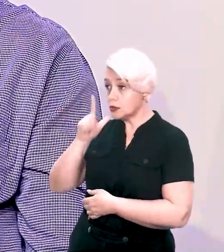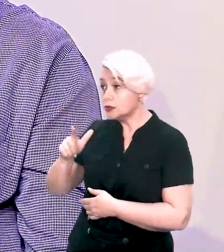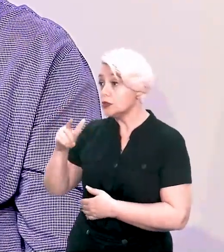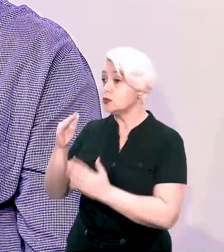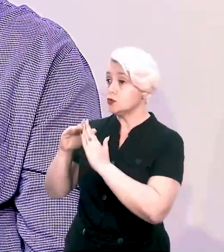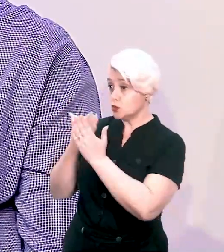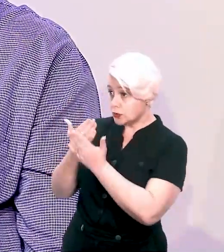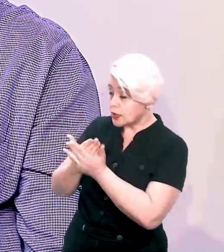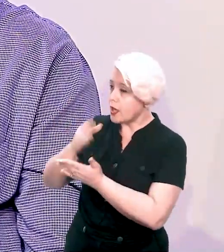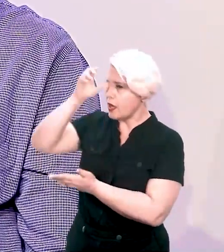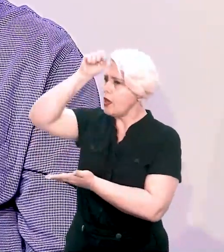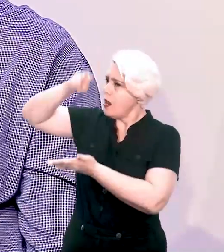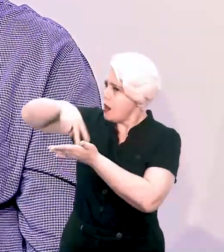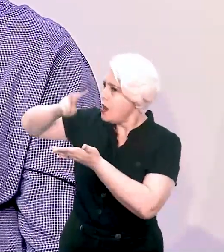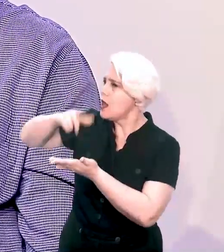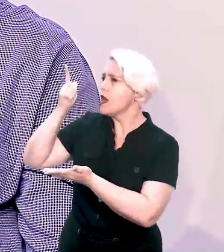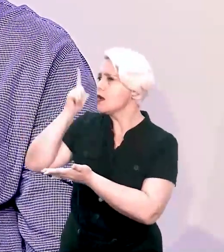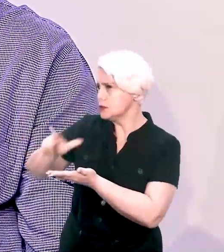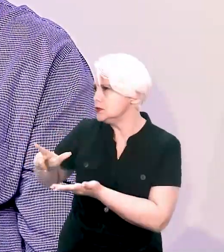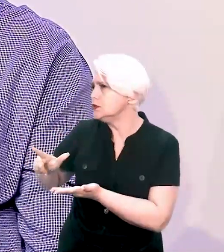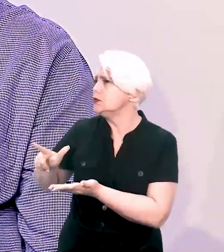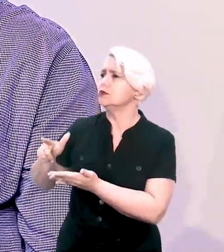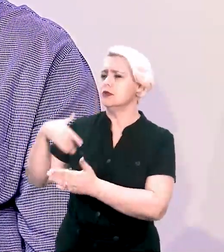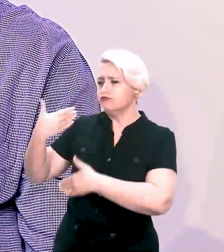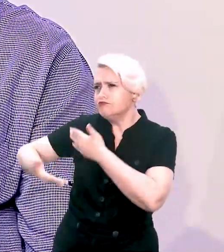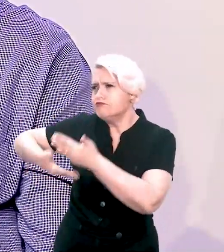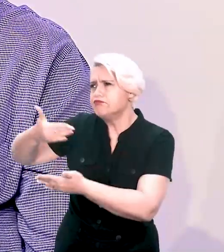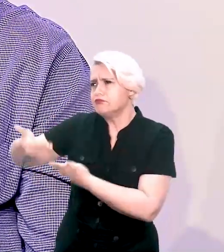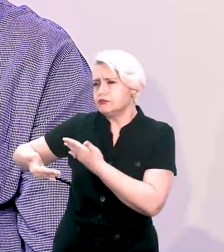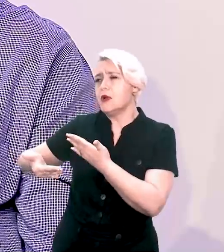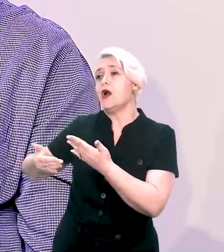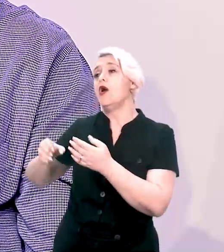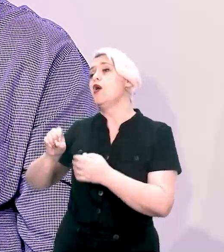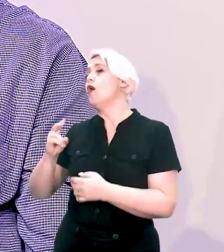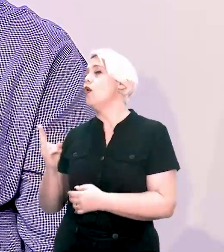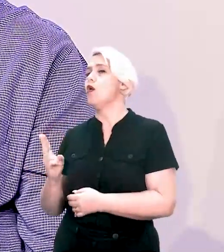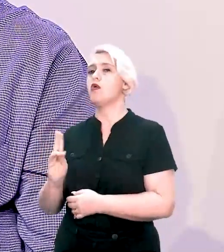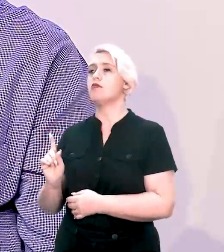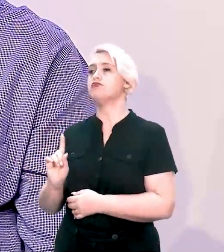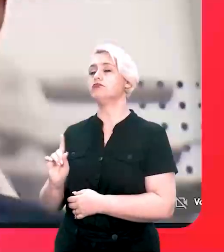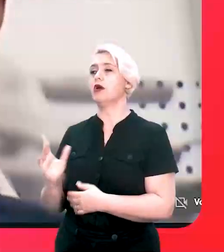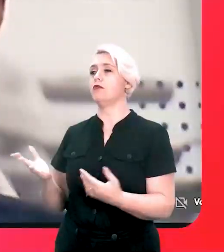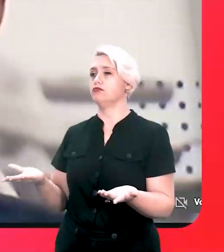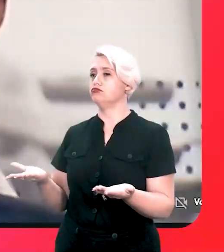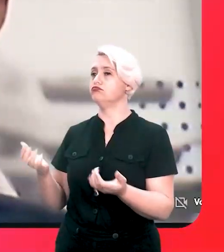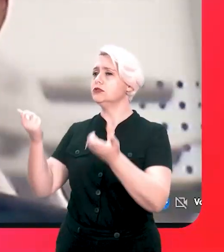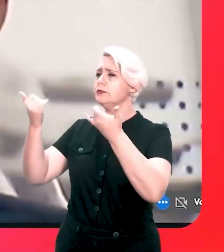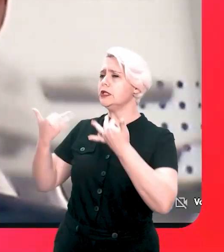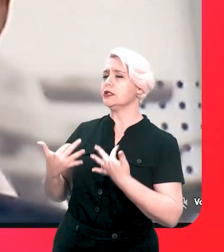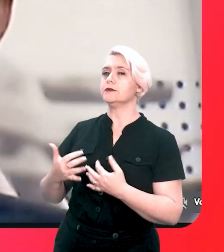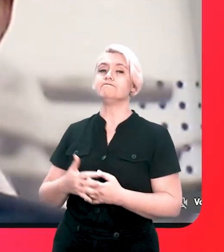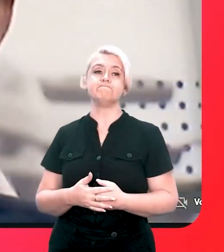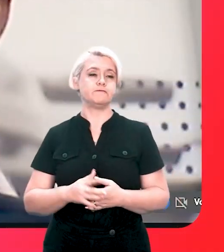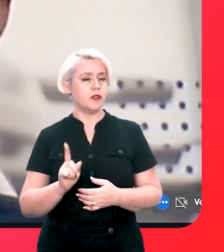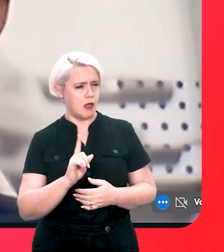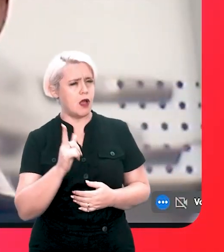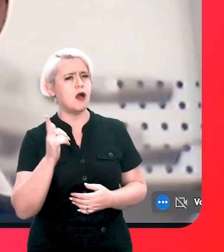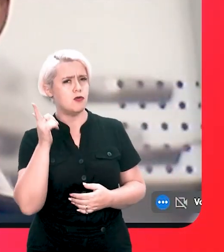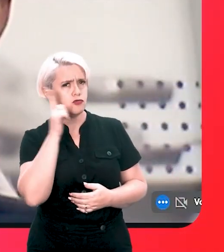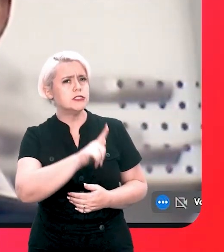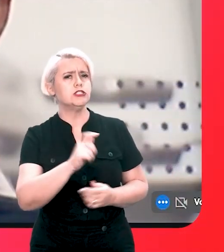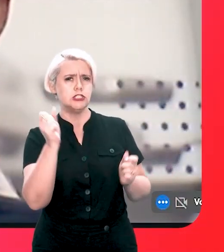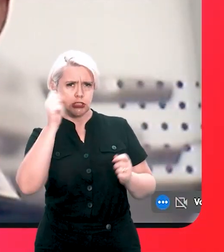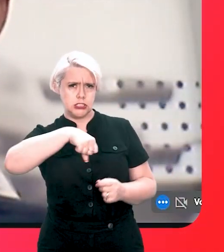a ler, conseguiu avançar nesse sentido ou nem tanto? Não, ele avançou, sim.